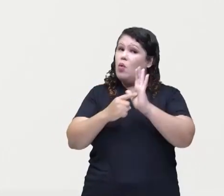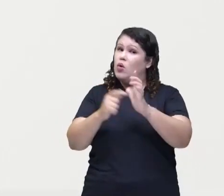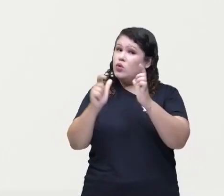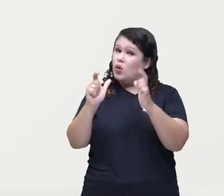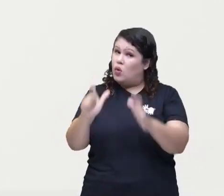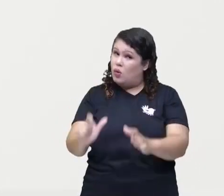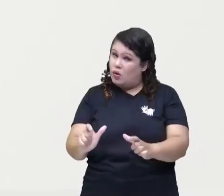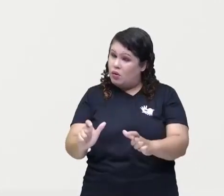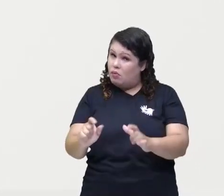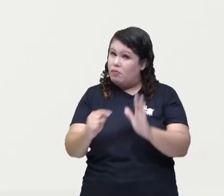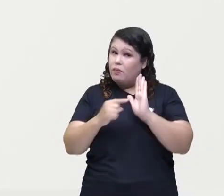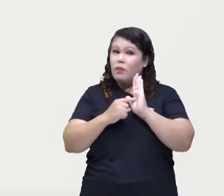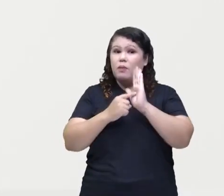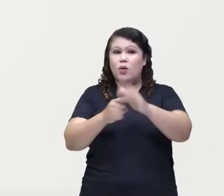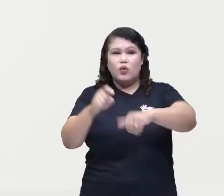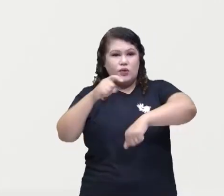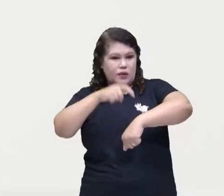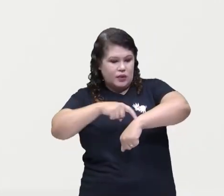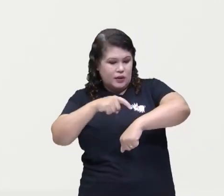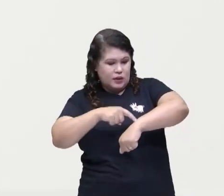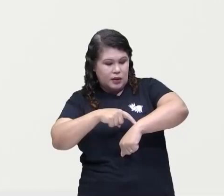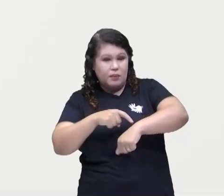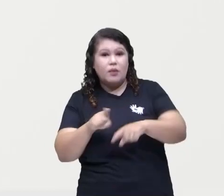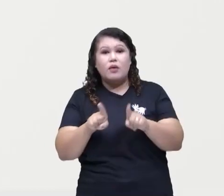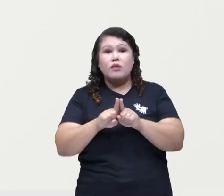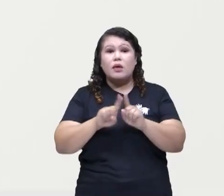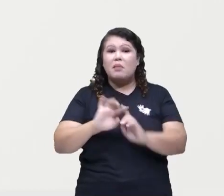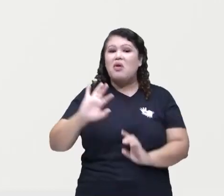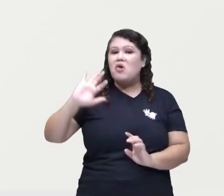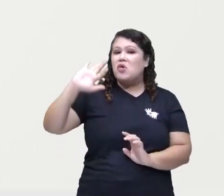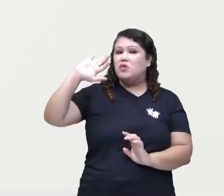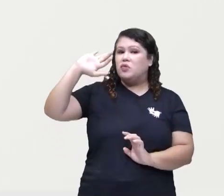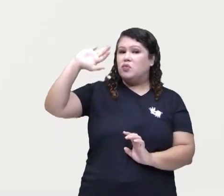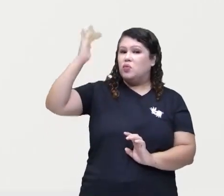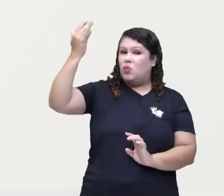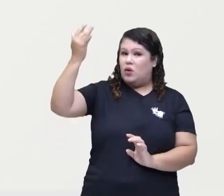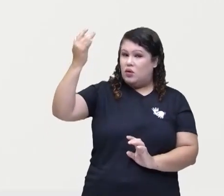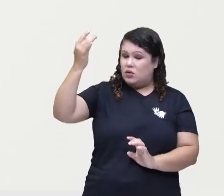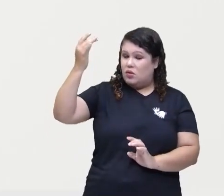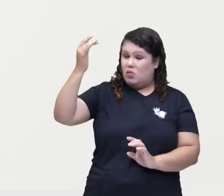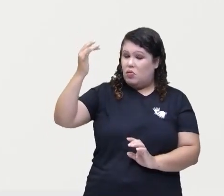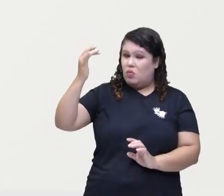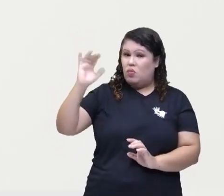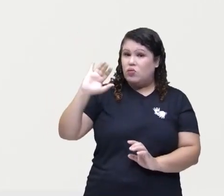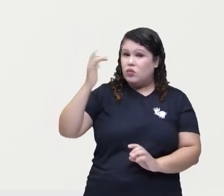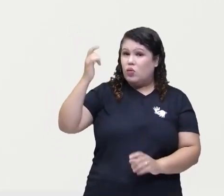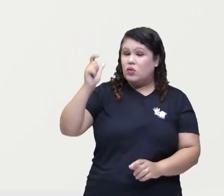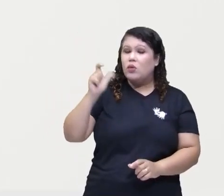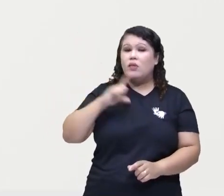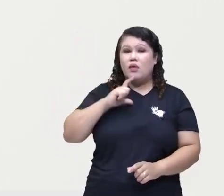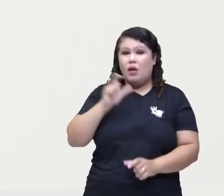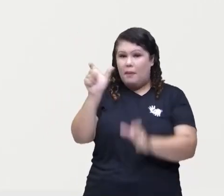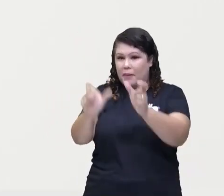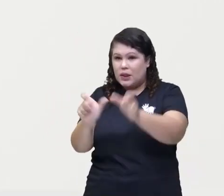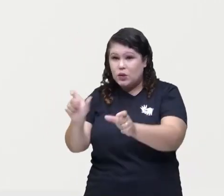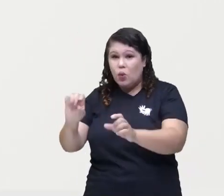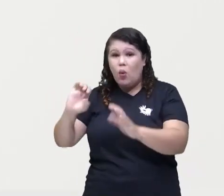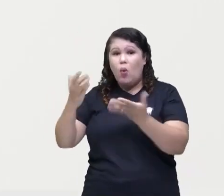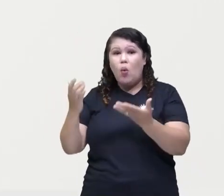local, tempo ou situação em que está algo ou